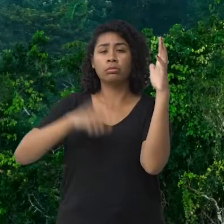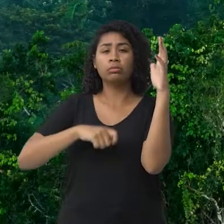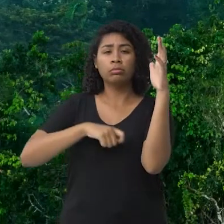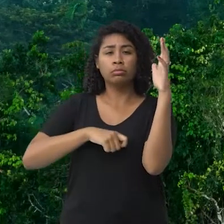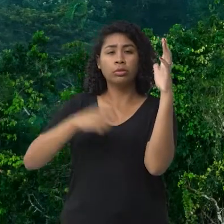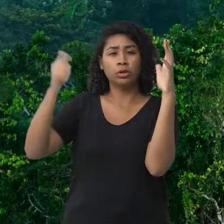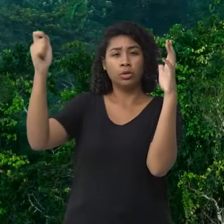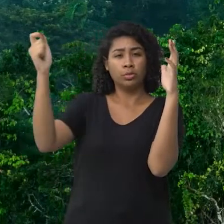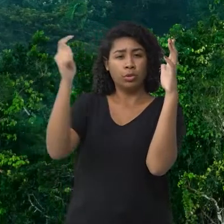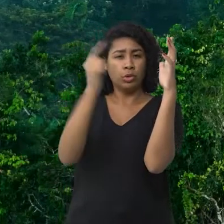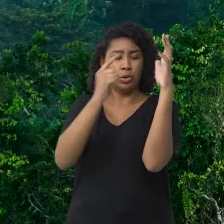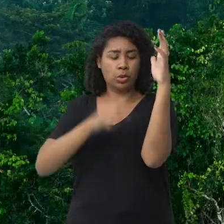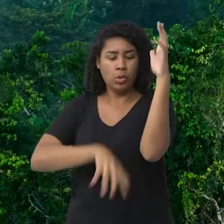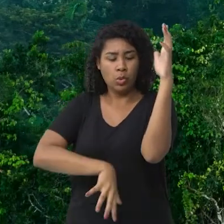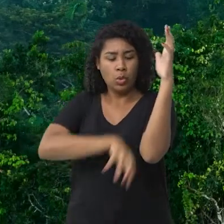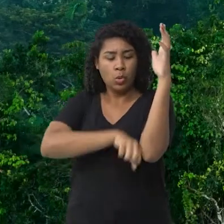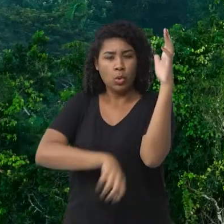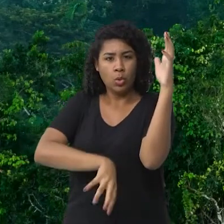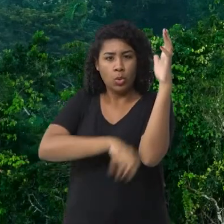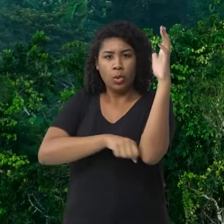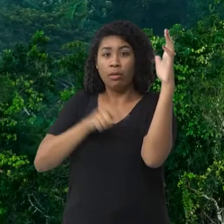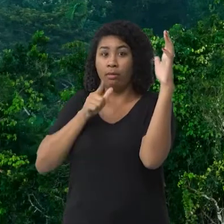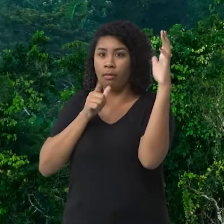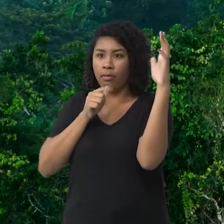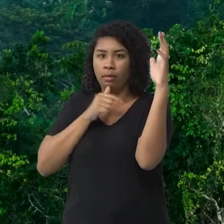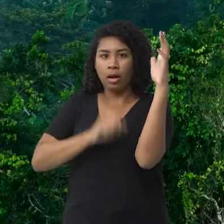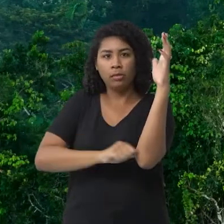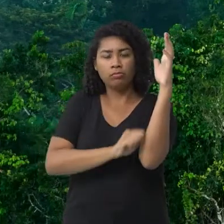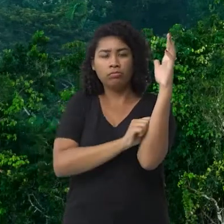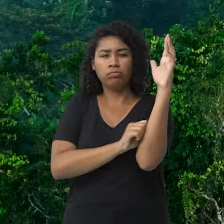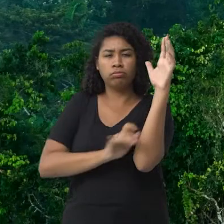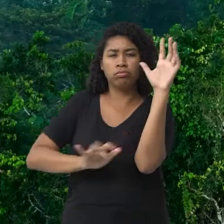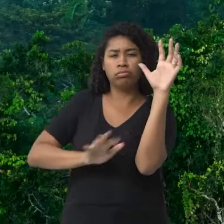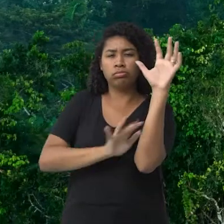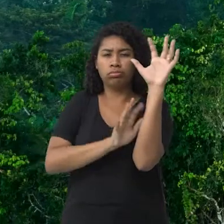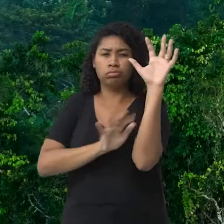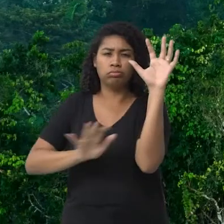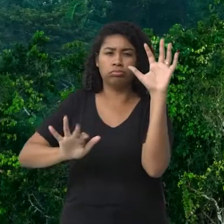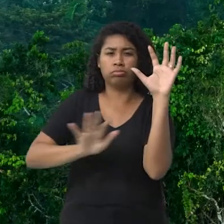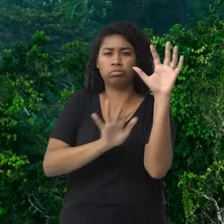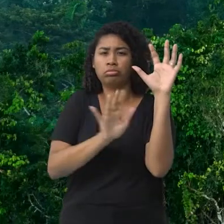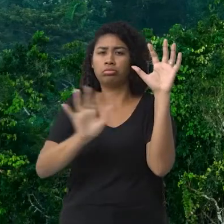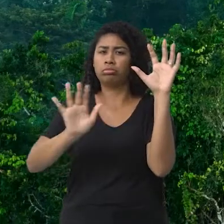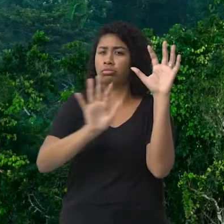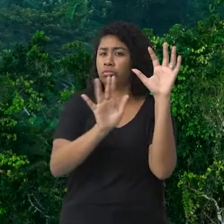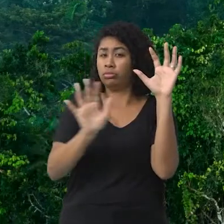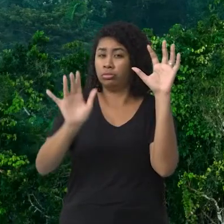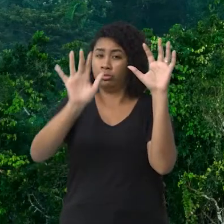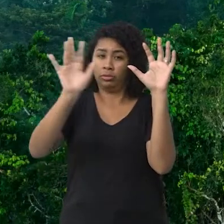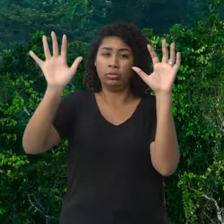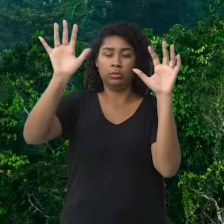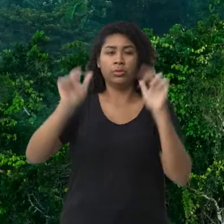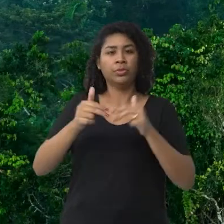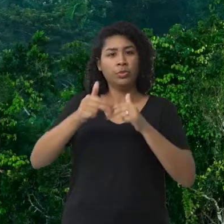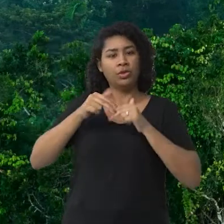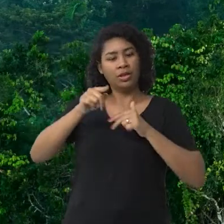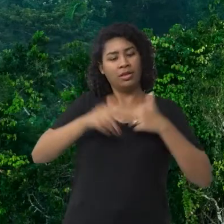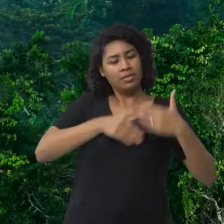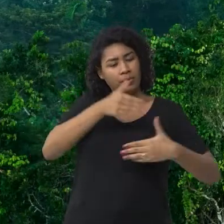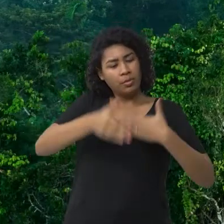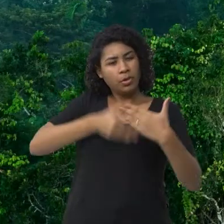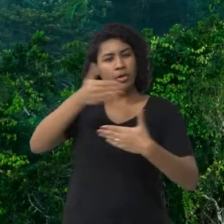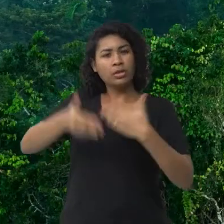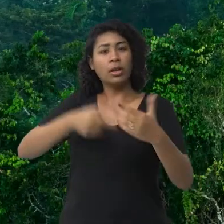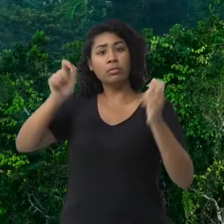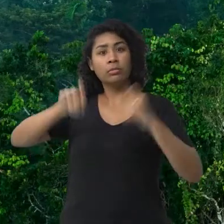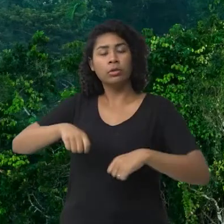em forma de vapor para a atmosfera. E esse processo, esse ciclo, é responsável pelo regime